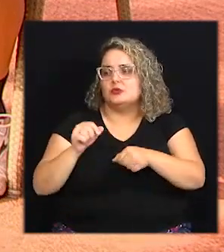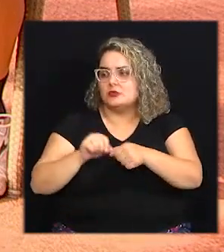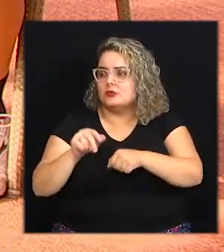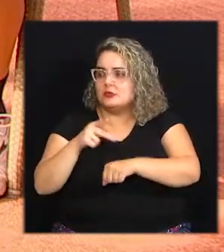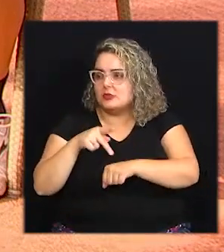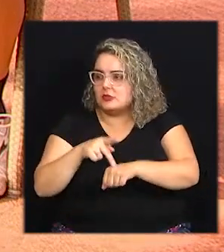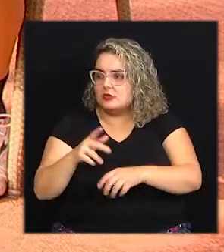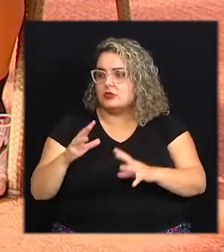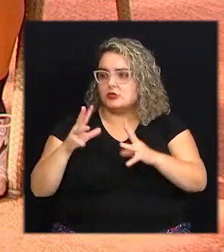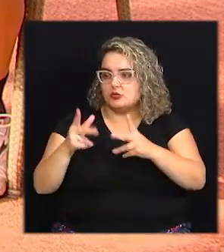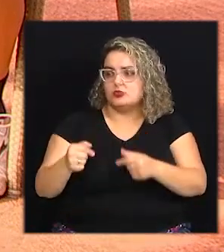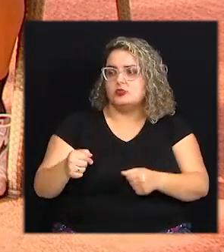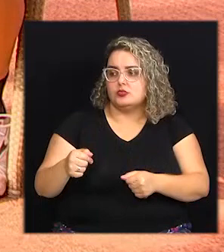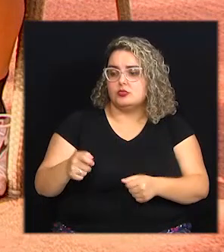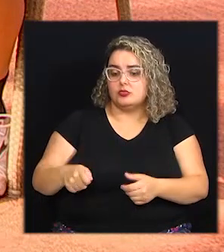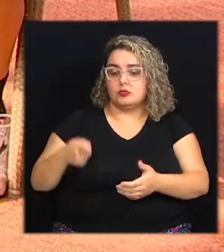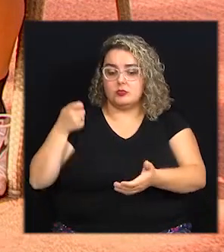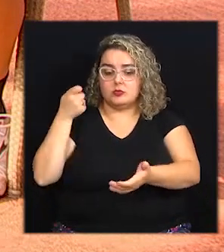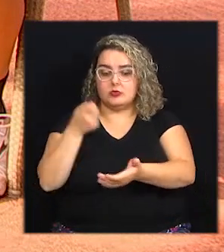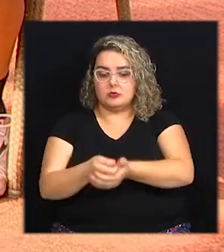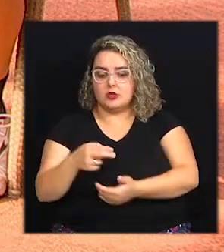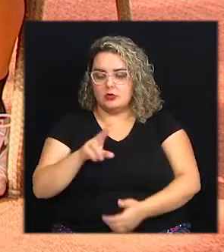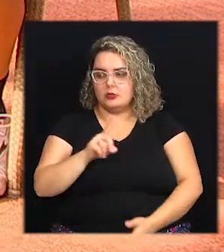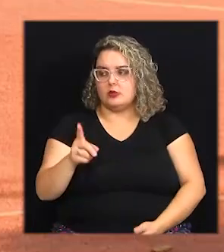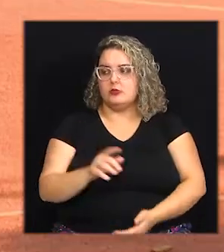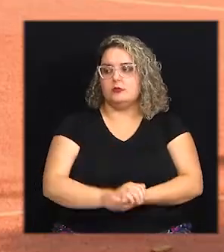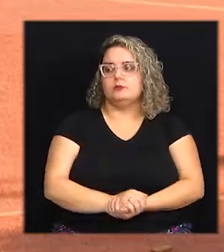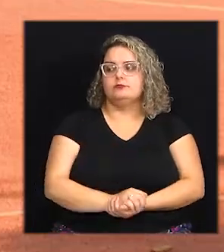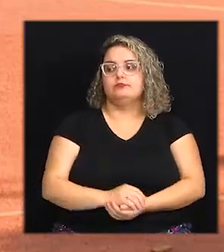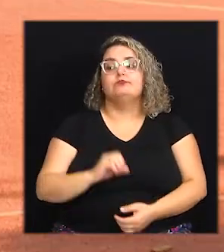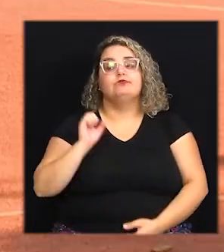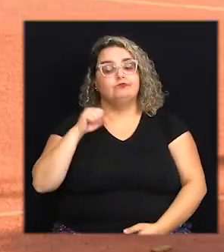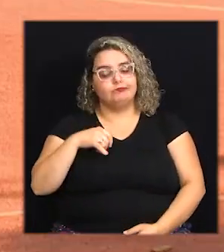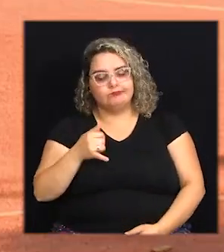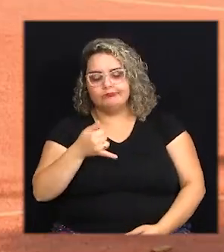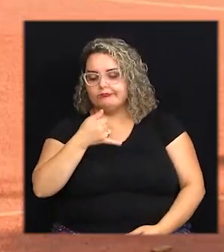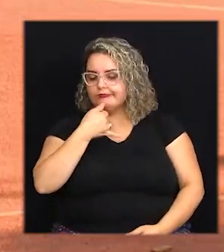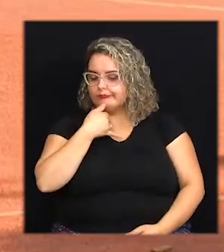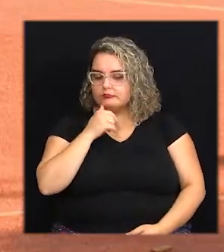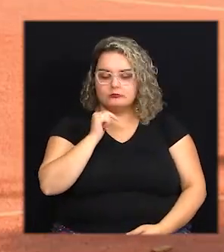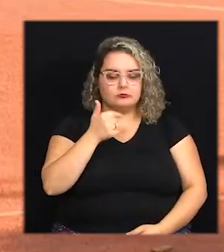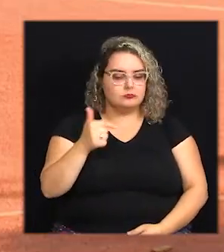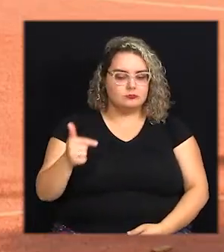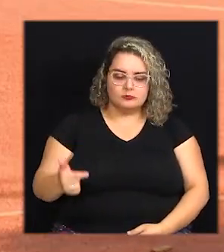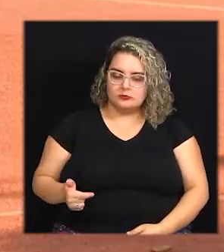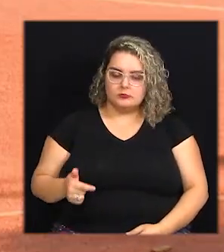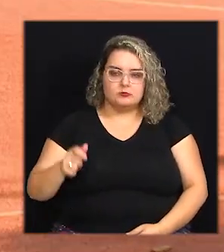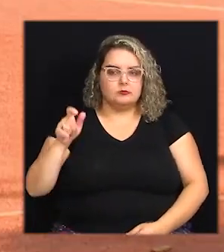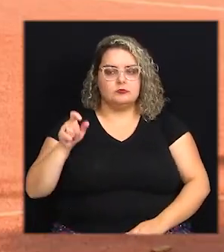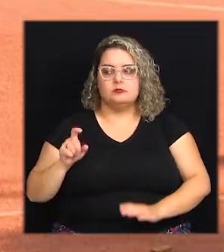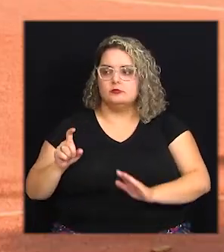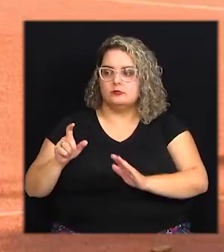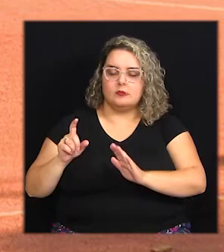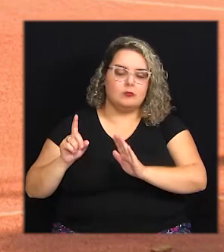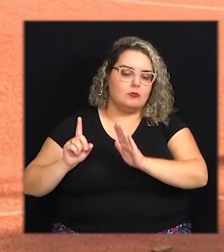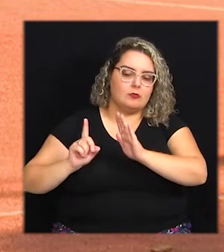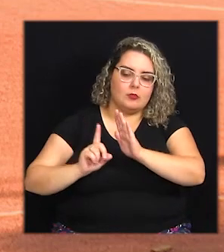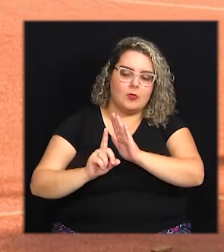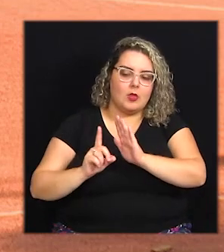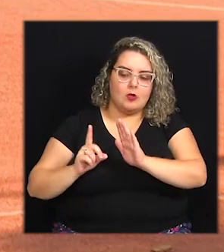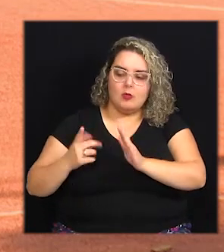no país, sai tudo do seu bolso ou não? Cara, assim, infelizmente eu ainda não tenho nenhum patrocínio que me ajude